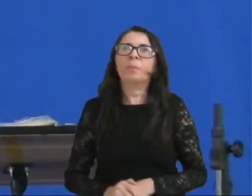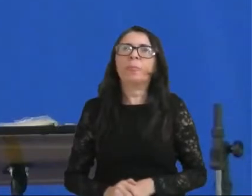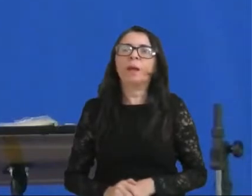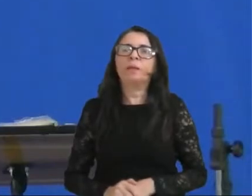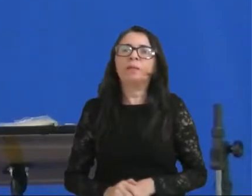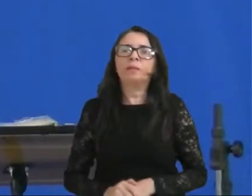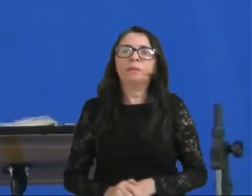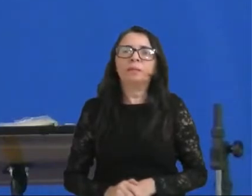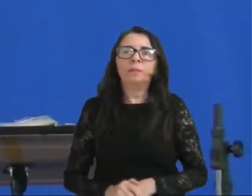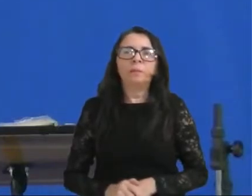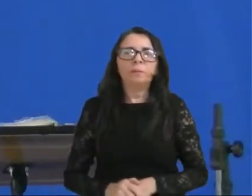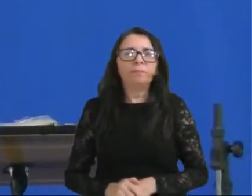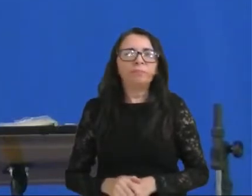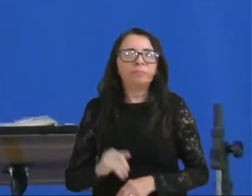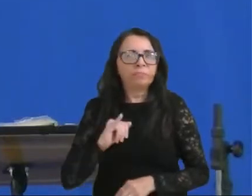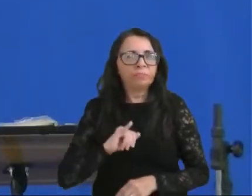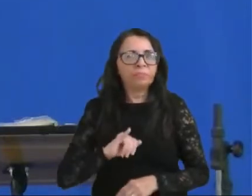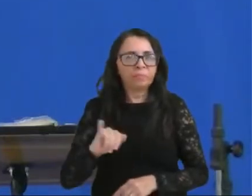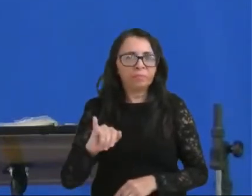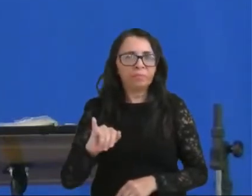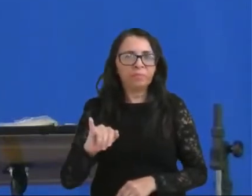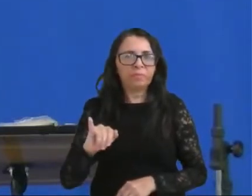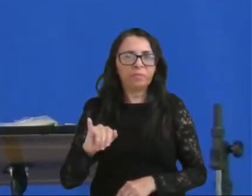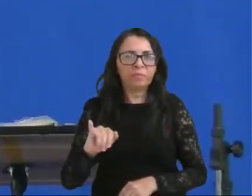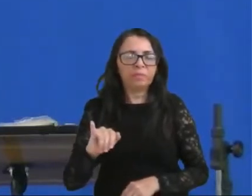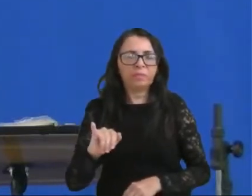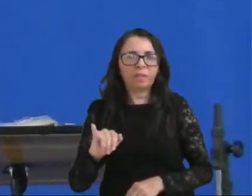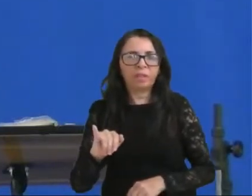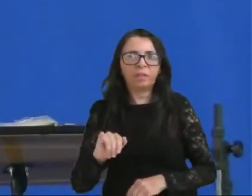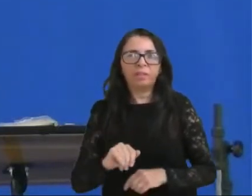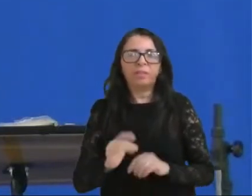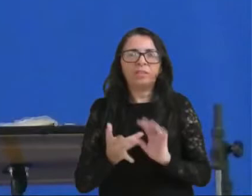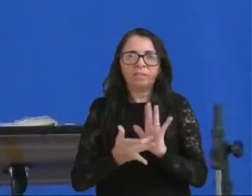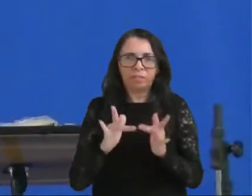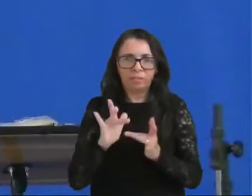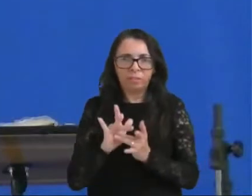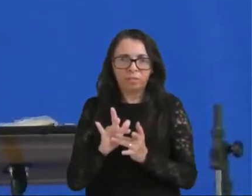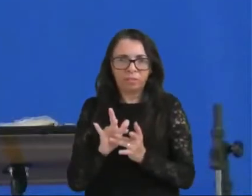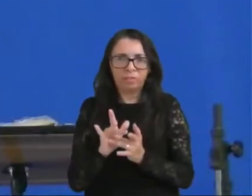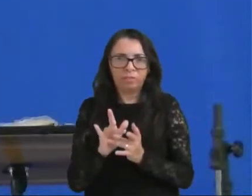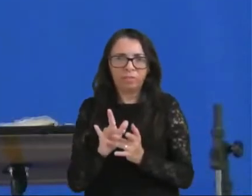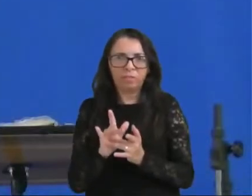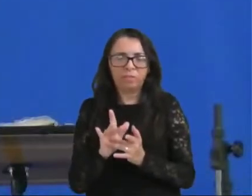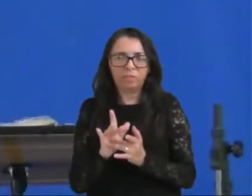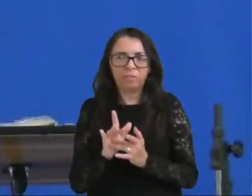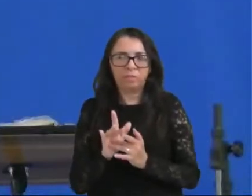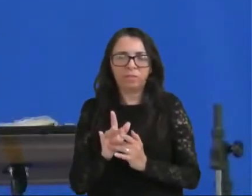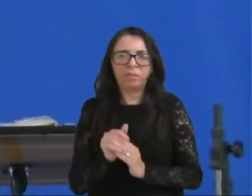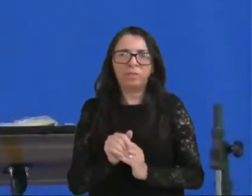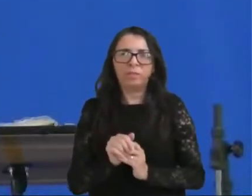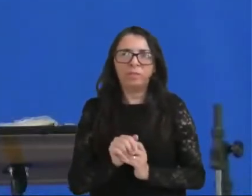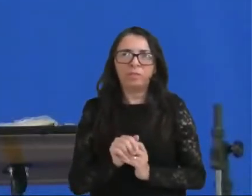assim, vou ficar com o imperador. É mais fácil, é mais cômodo.